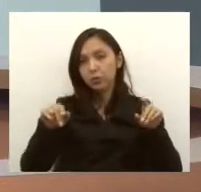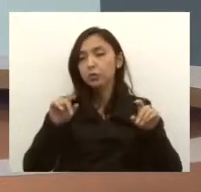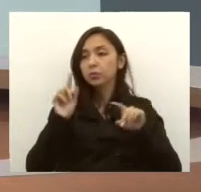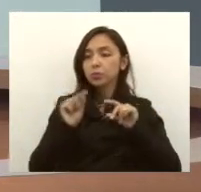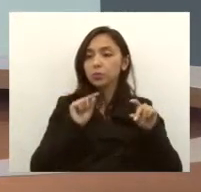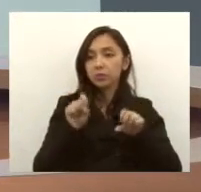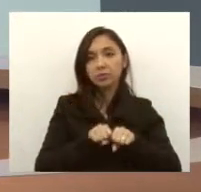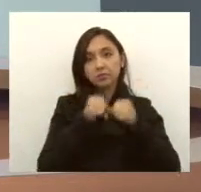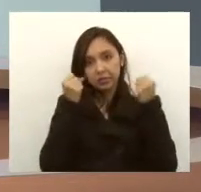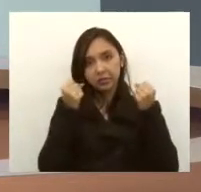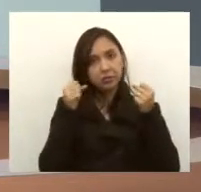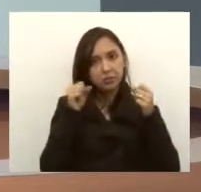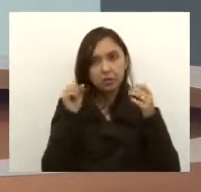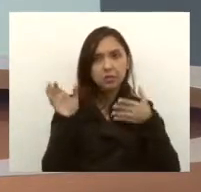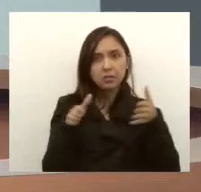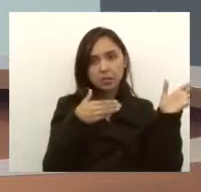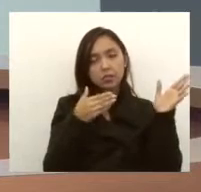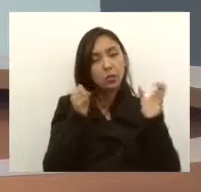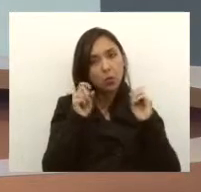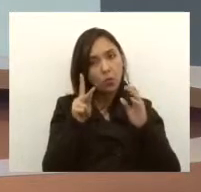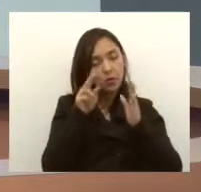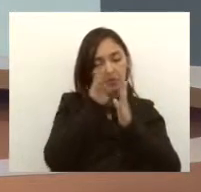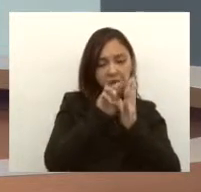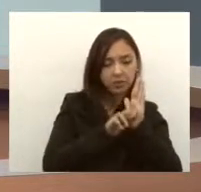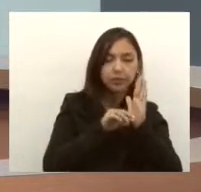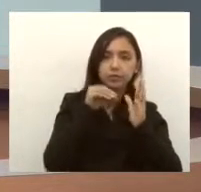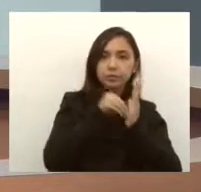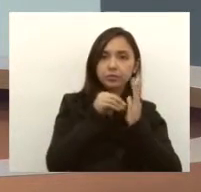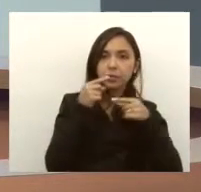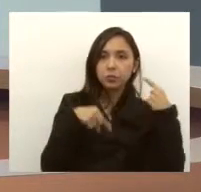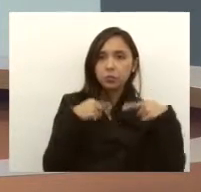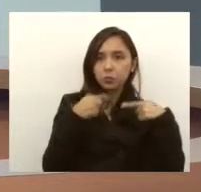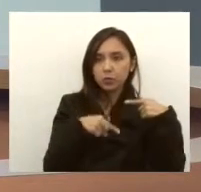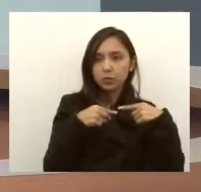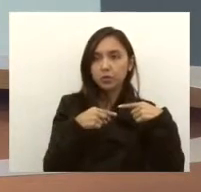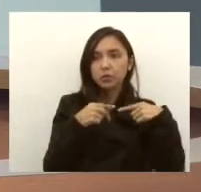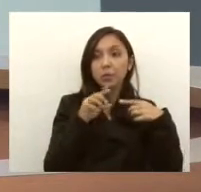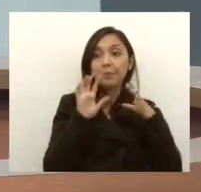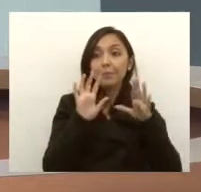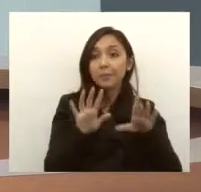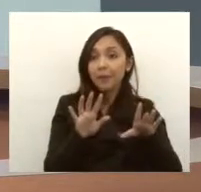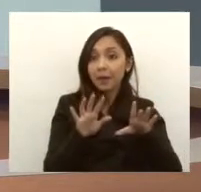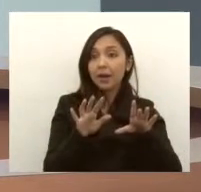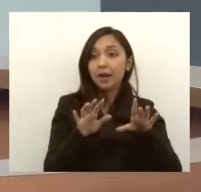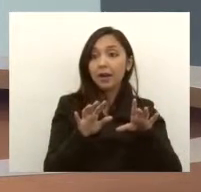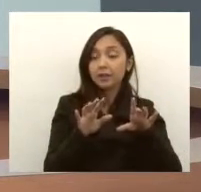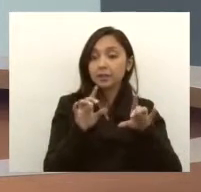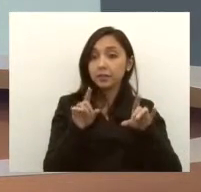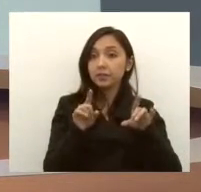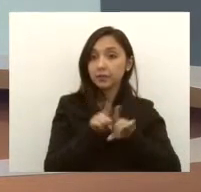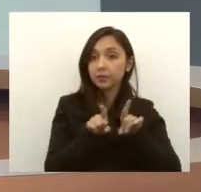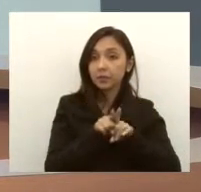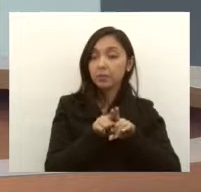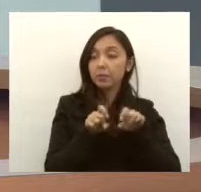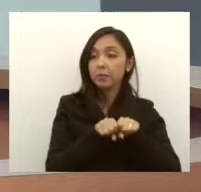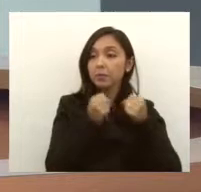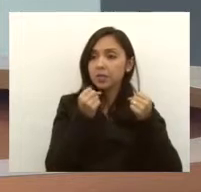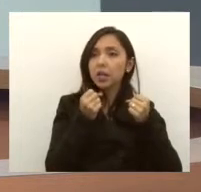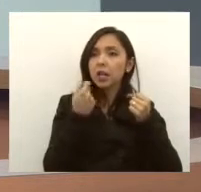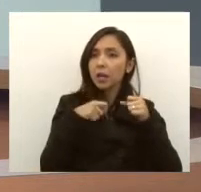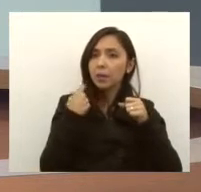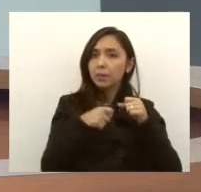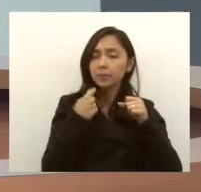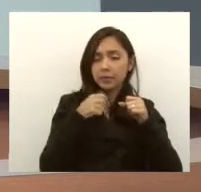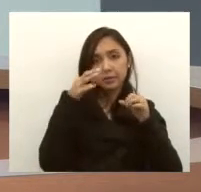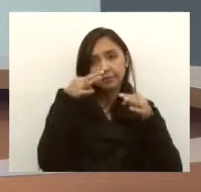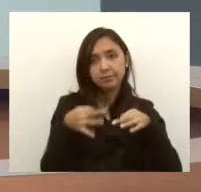obstruir a sessão, legal, faz parte do regimento, faz parte da política obstruir a sessão. Só que até para obstruir a sessão, a pessoa tem que ser um pouco mais